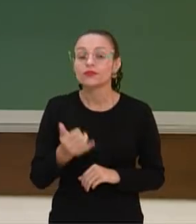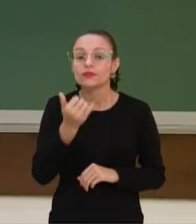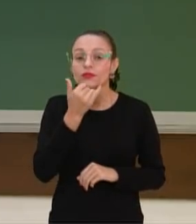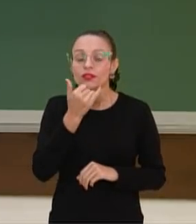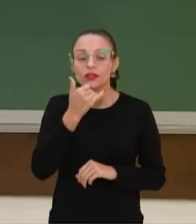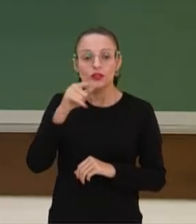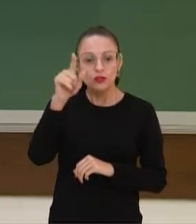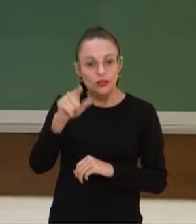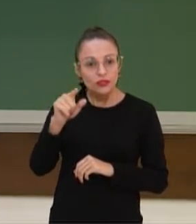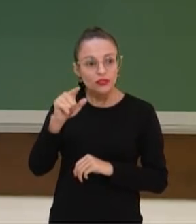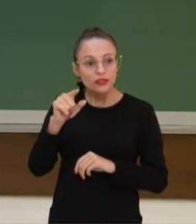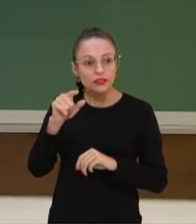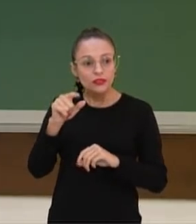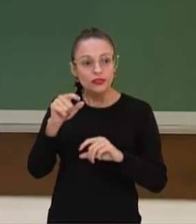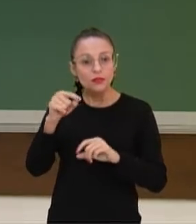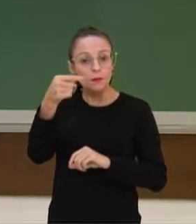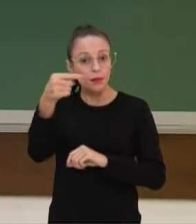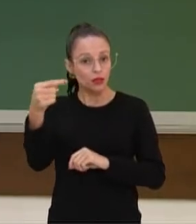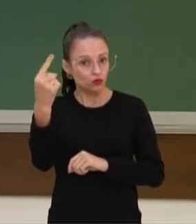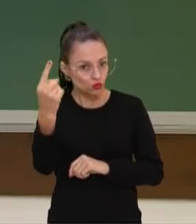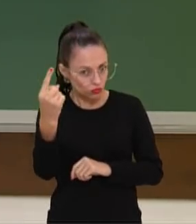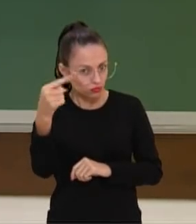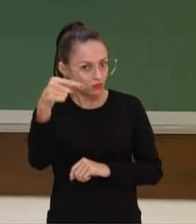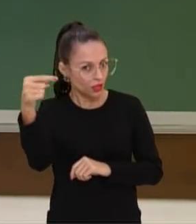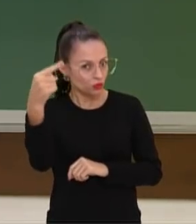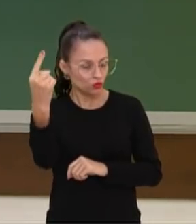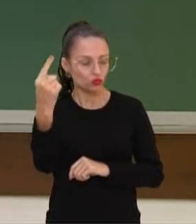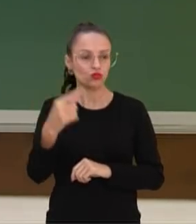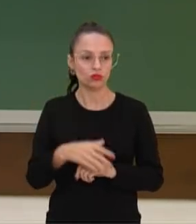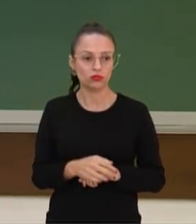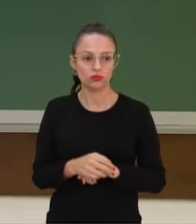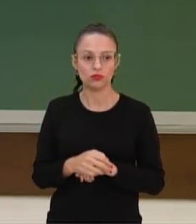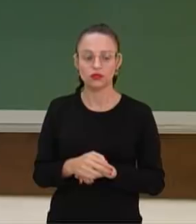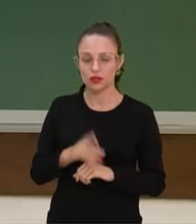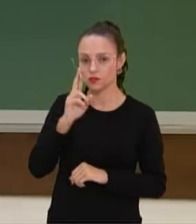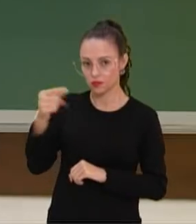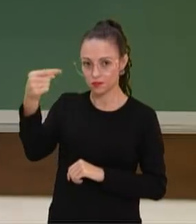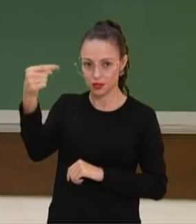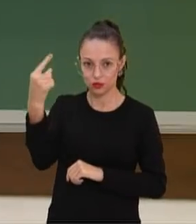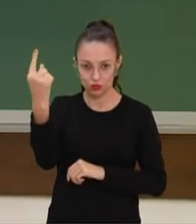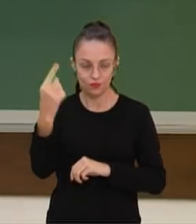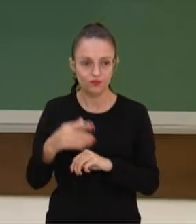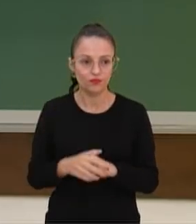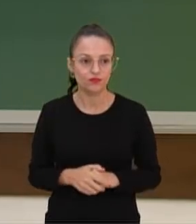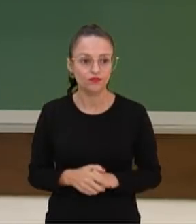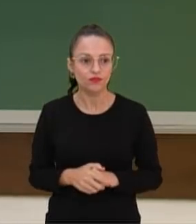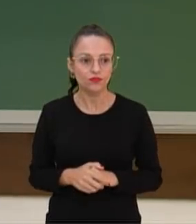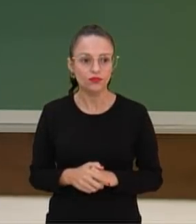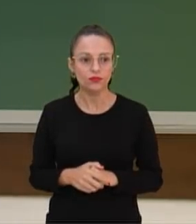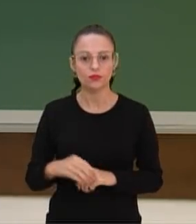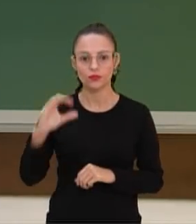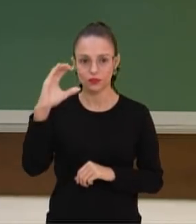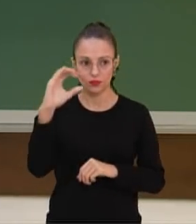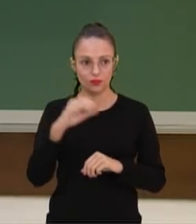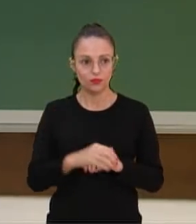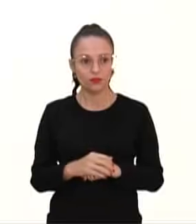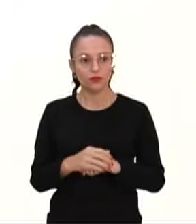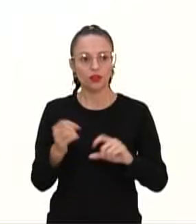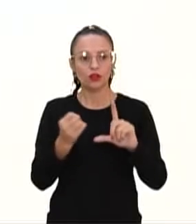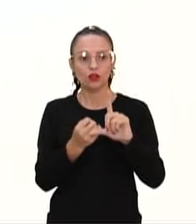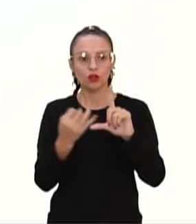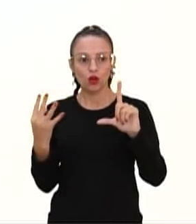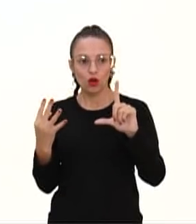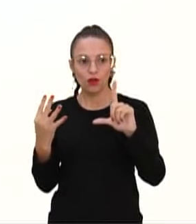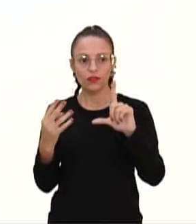Log de 0,7 elevado a menos 1, desculpe. Na base 0,7 dá menos 1. E aqui no item C, log